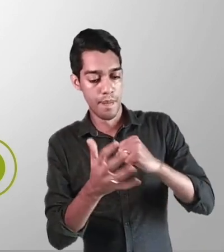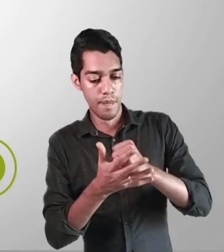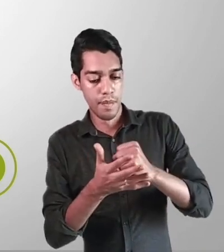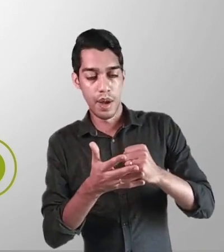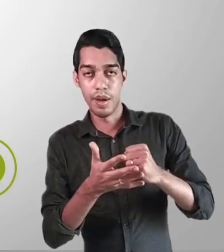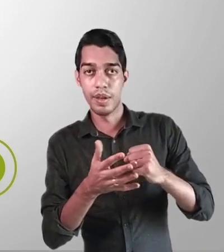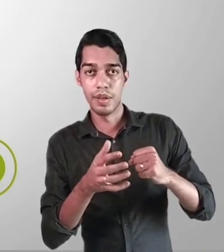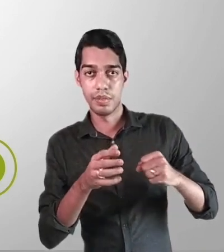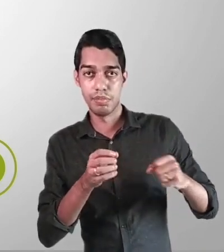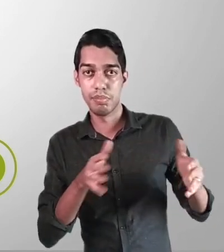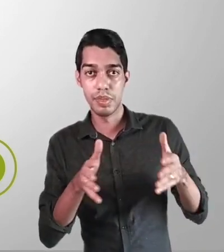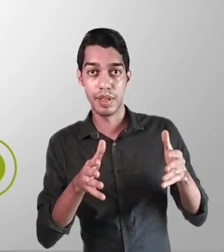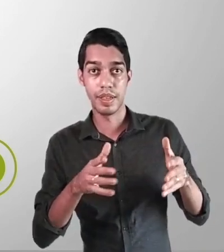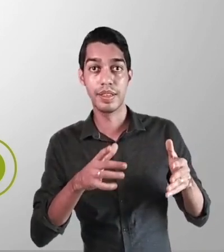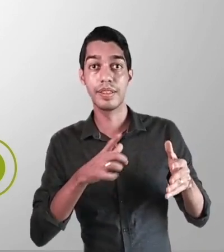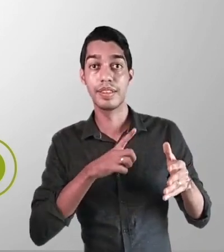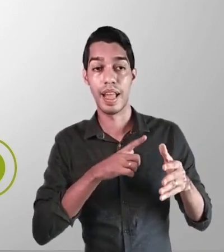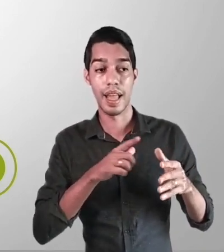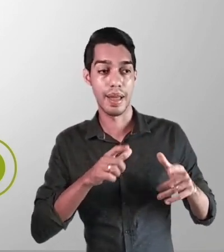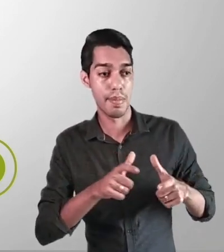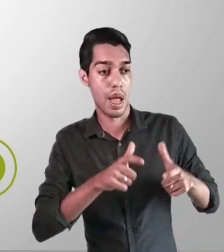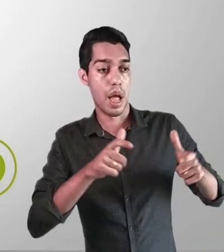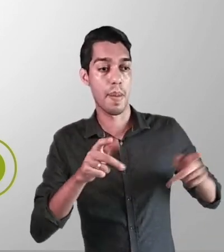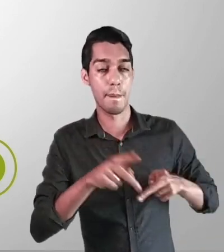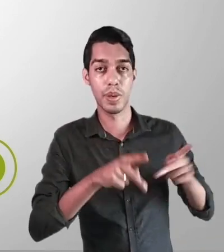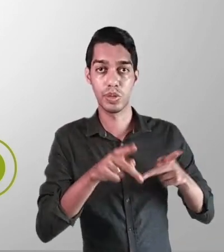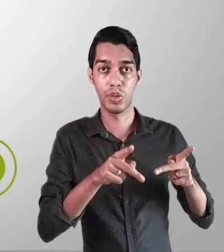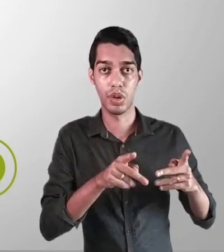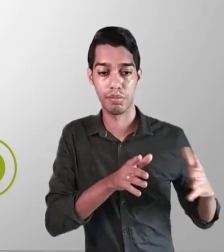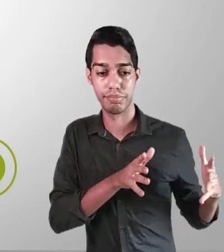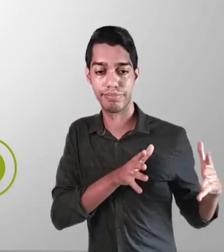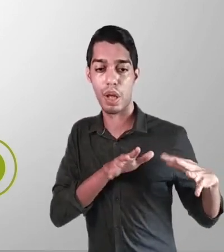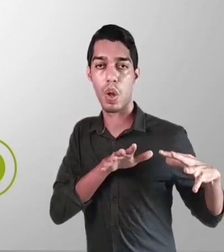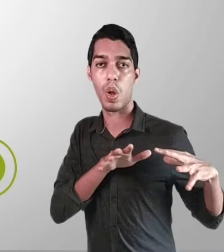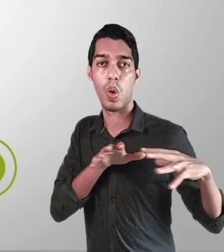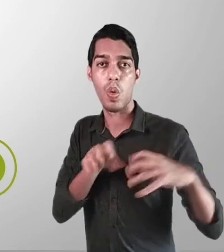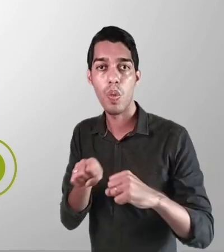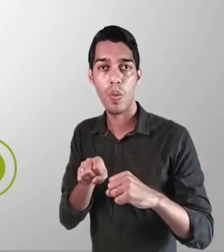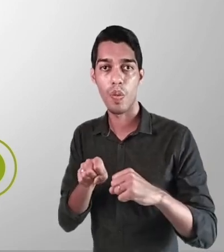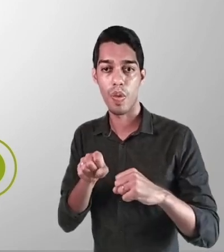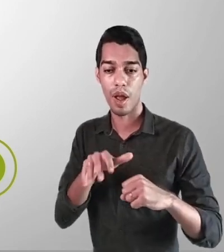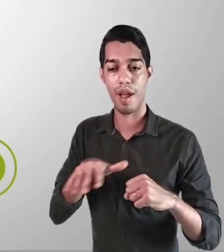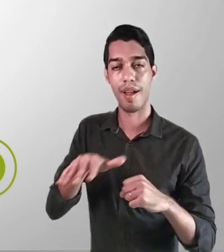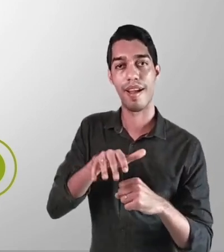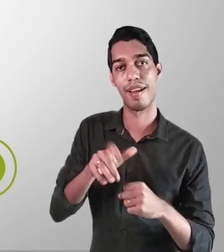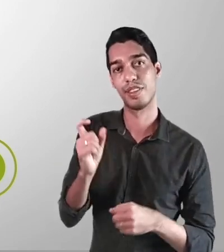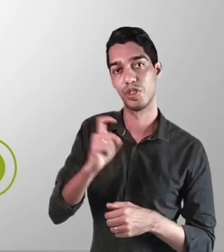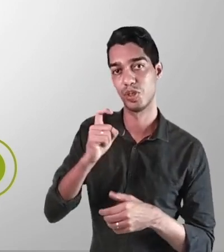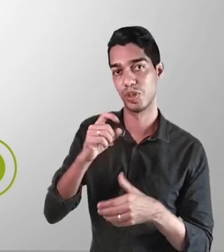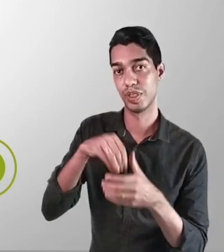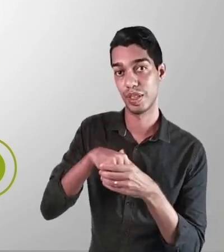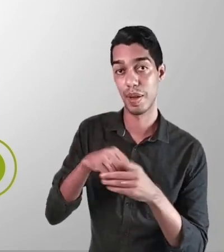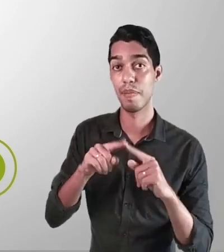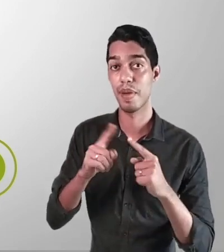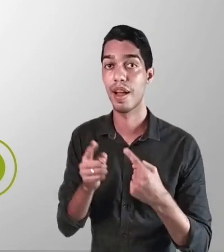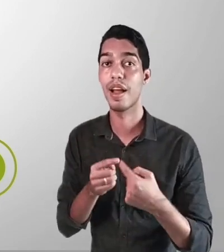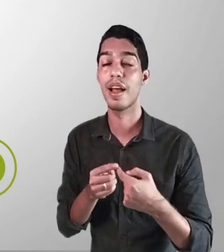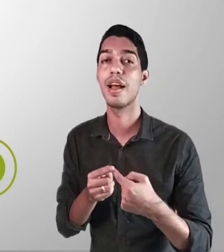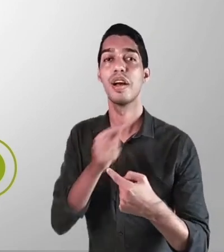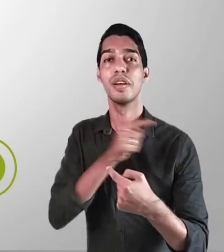da população para os canais digitais, mas antes disso já havia um movimento de